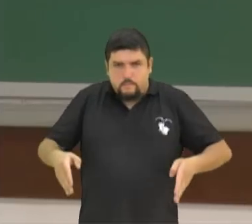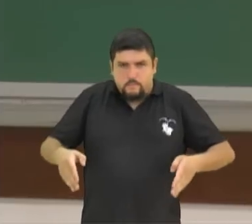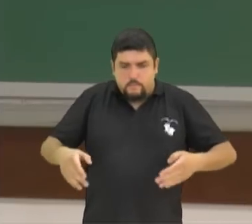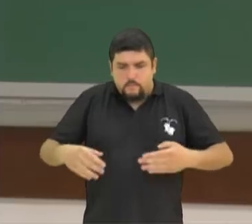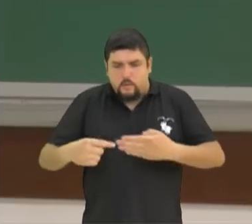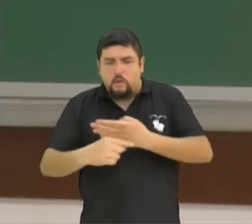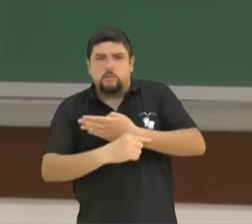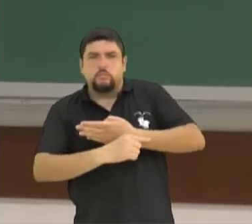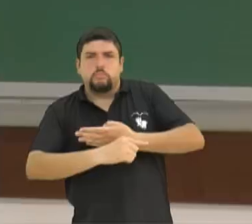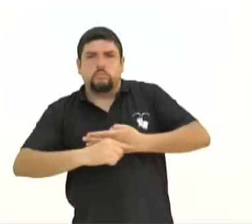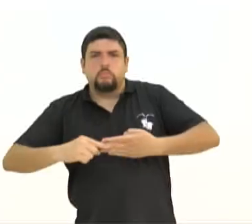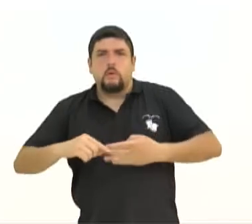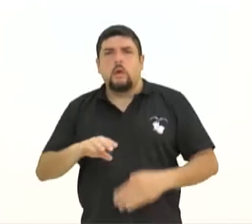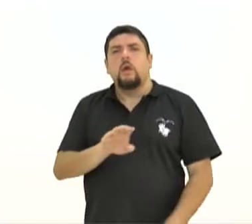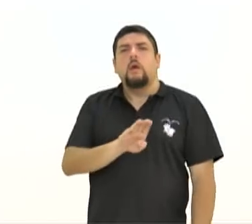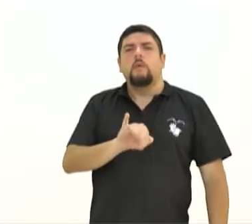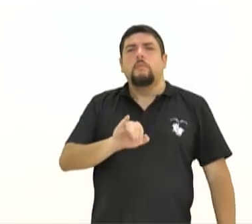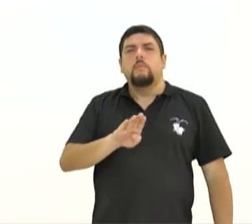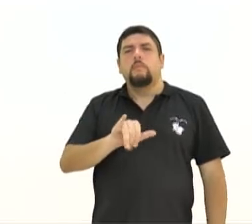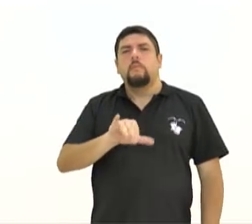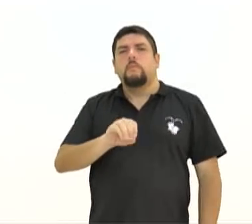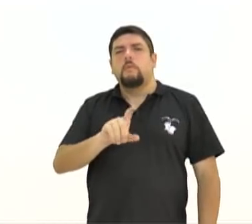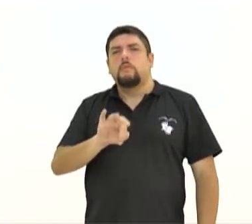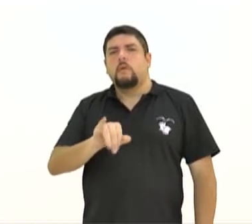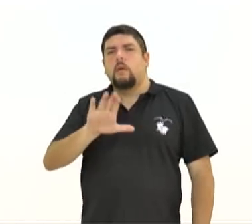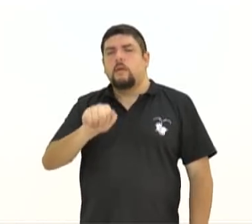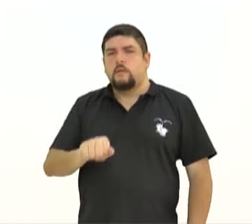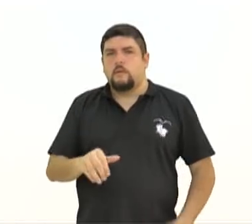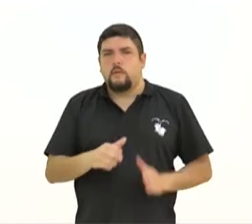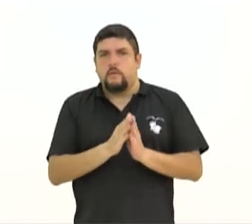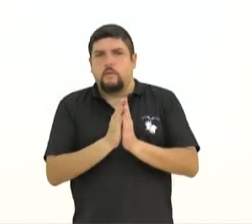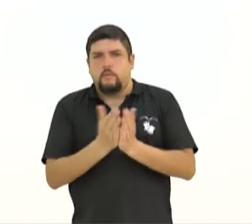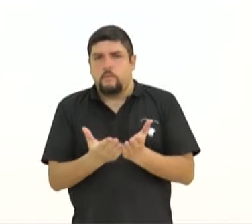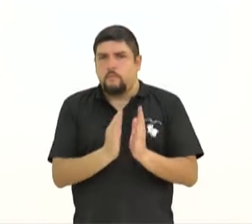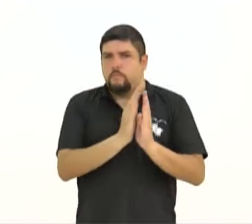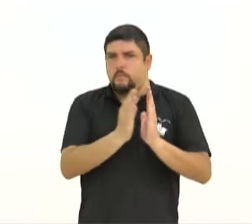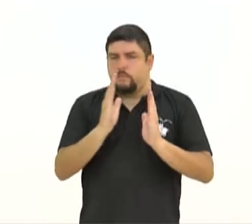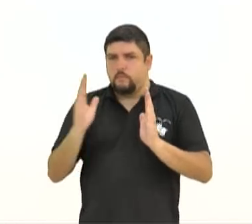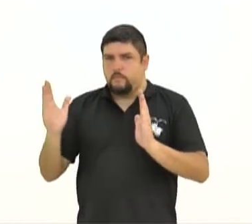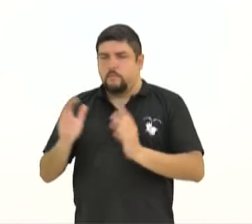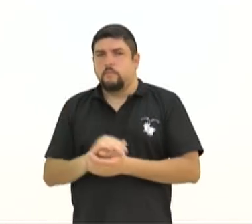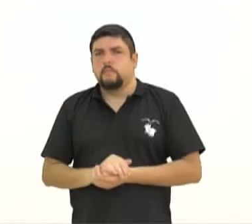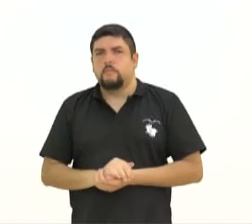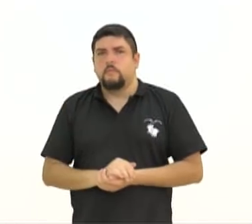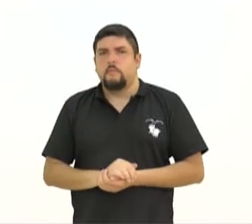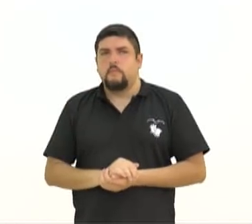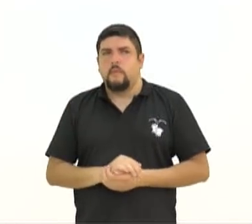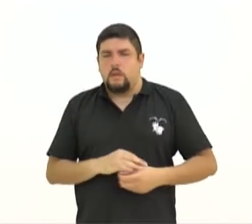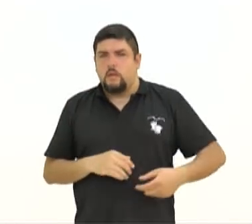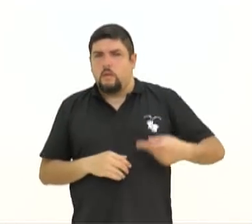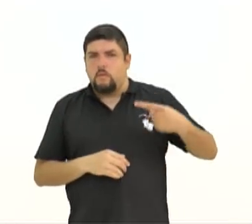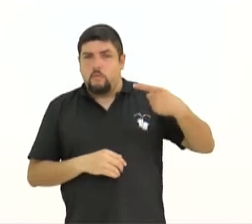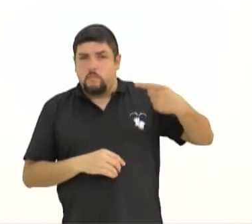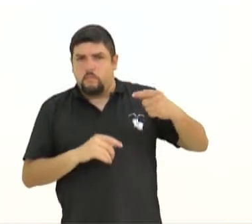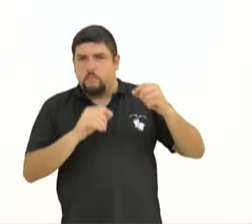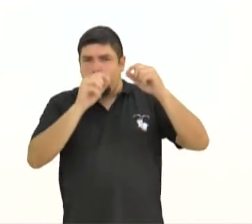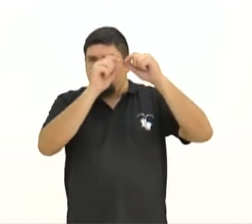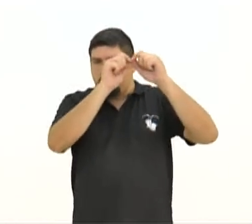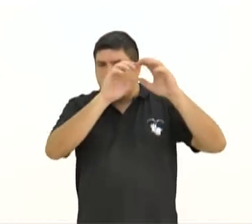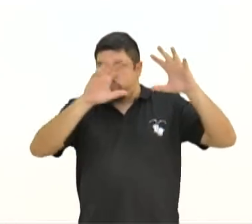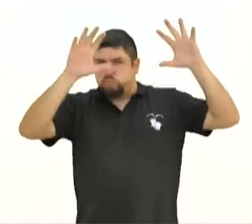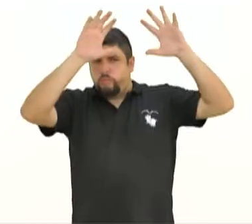Então ali eles estão nesse ambiente, certo? E ali a gente tem no primeiro balão, né, um diálogo, né?